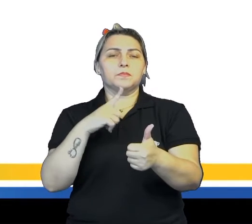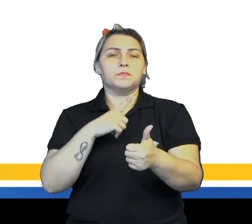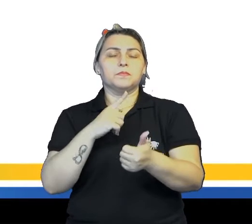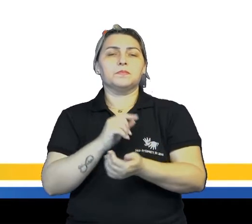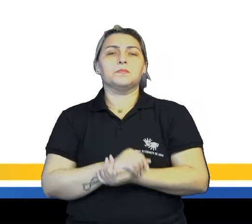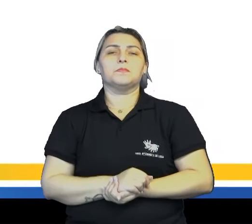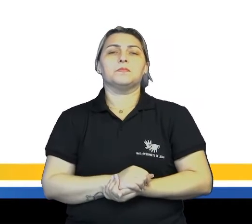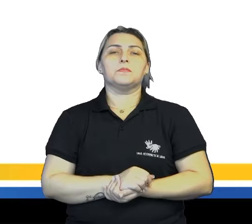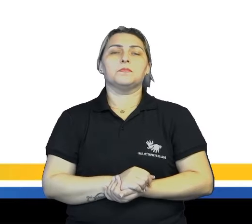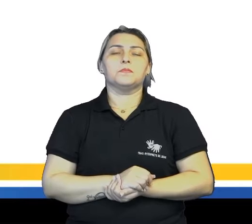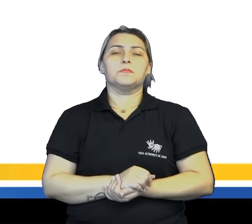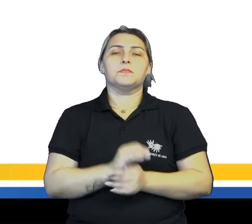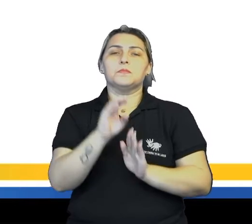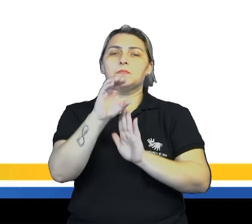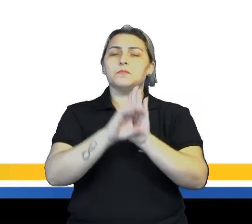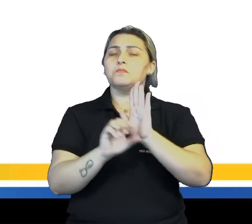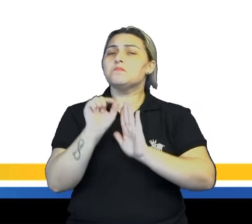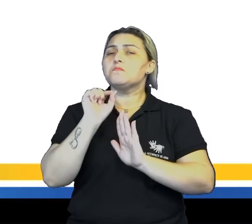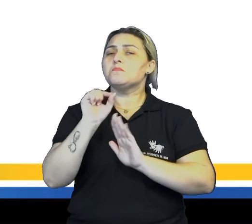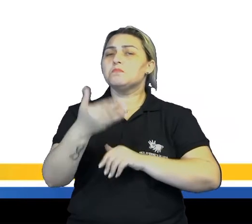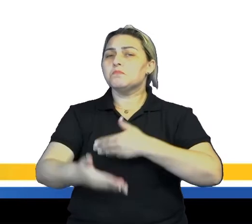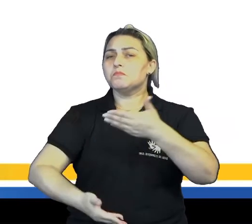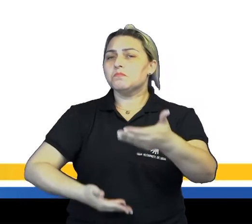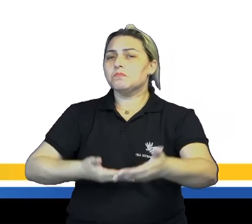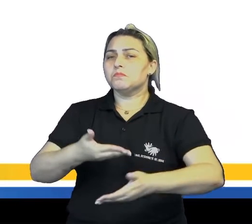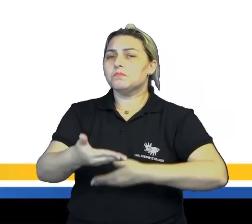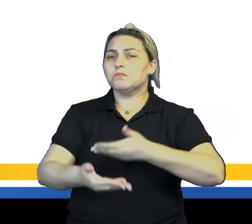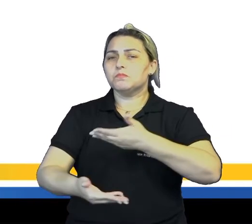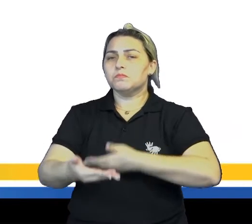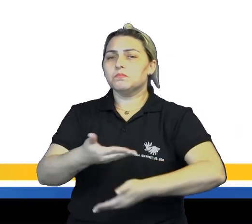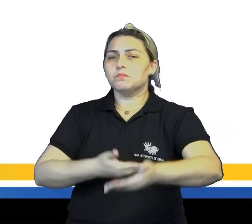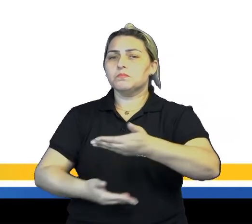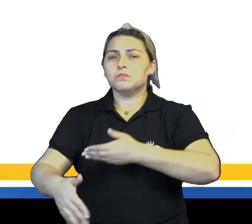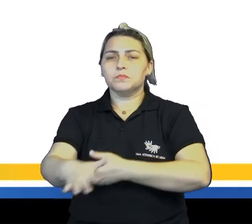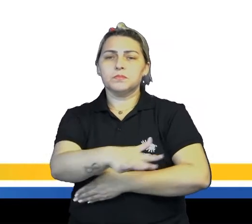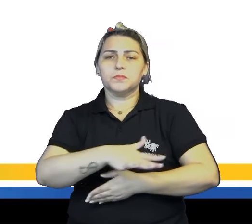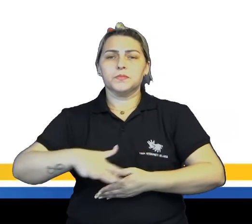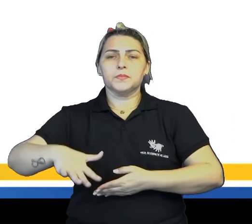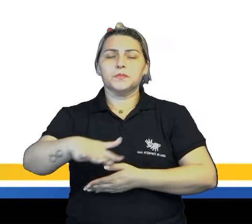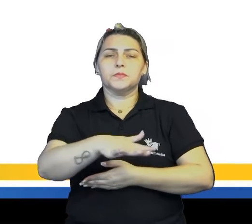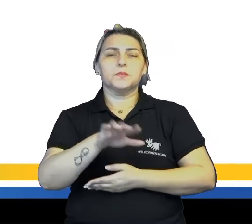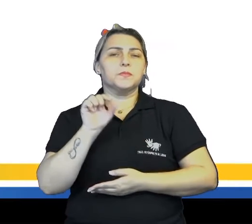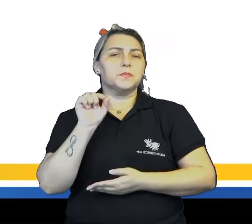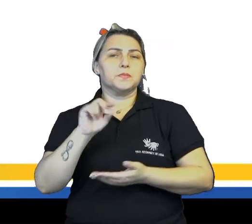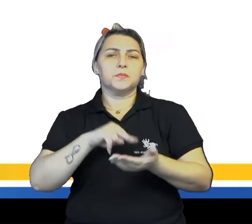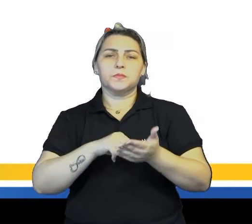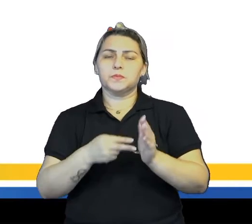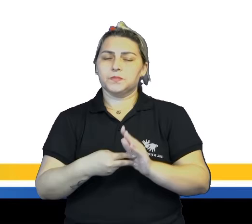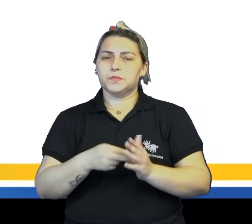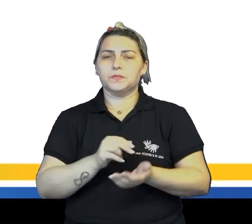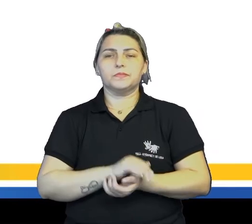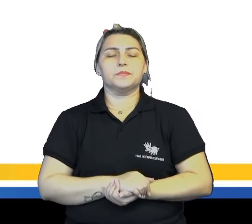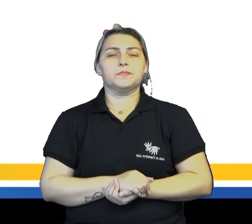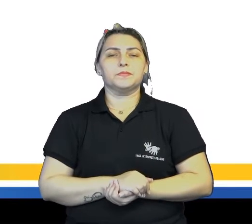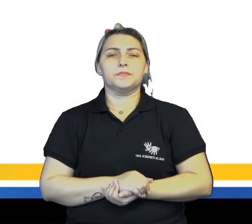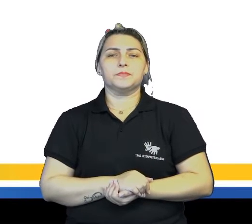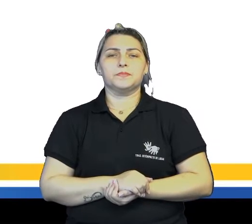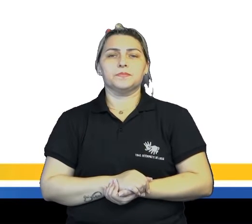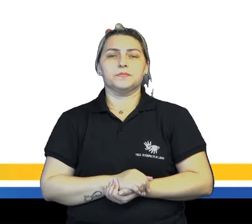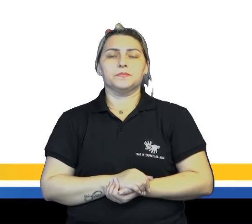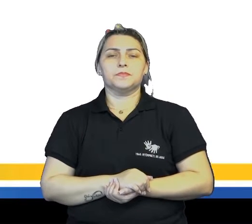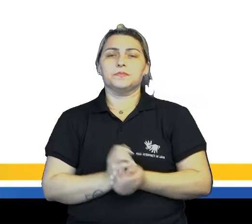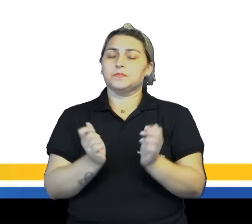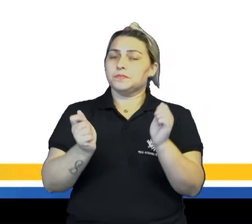o conceito de interação social. E o que é interação social? Trata-se de